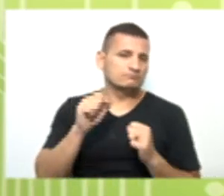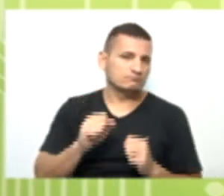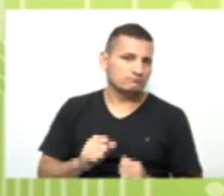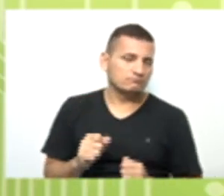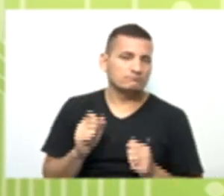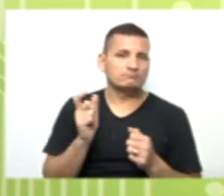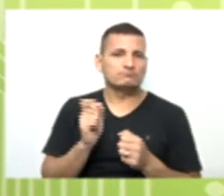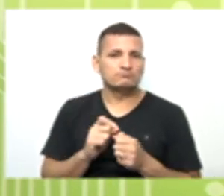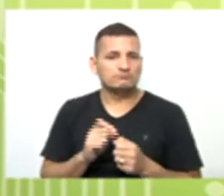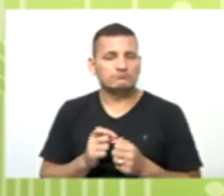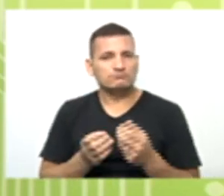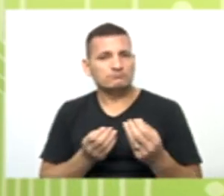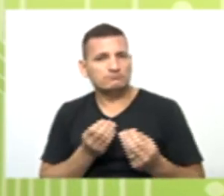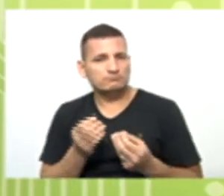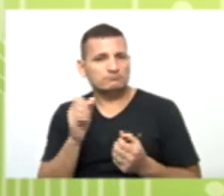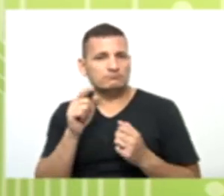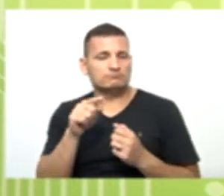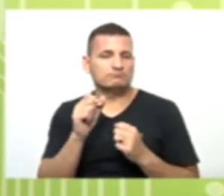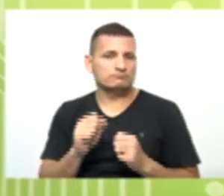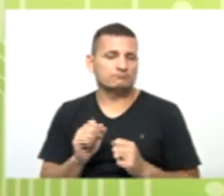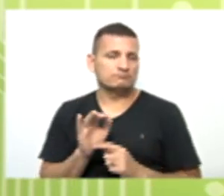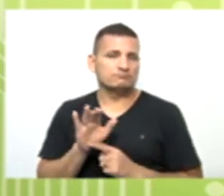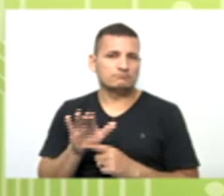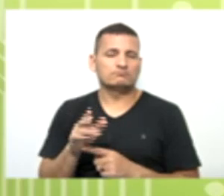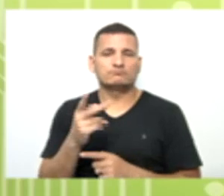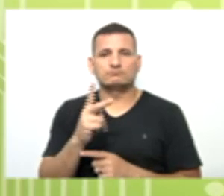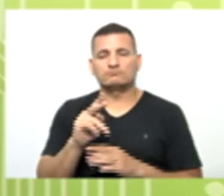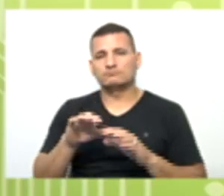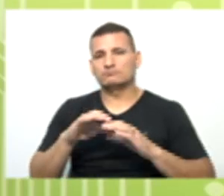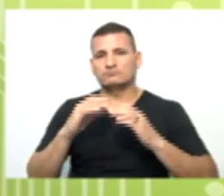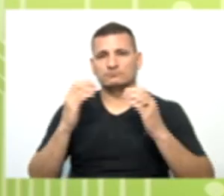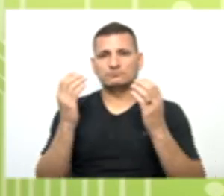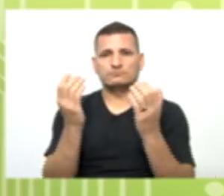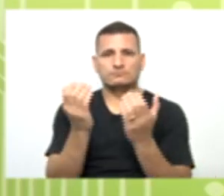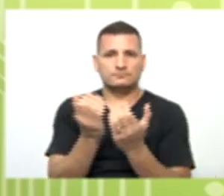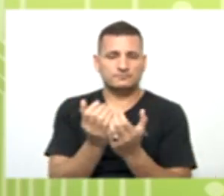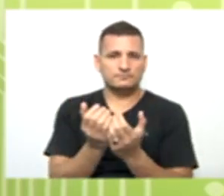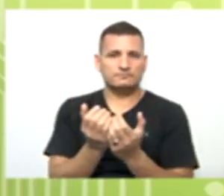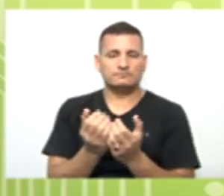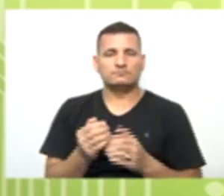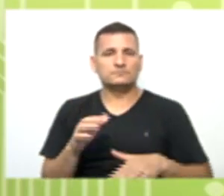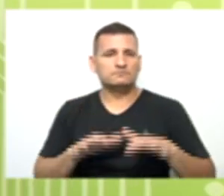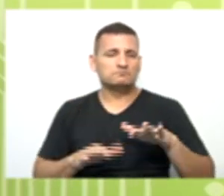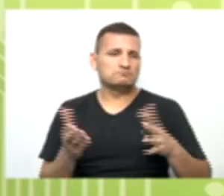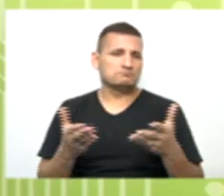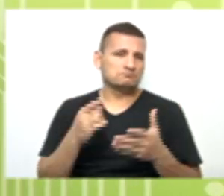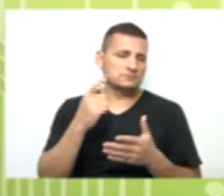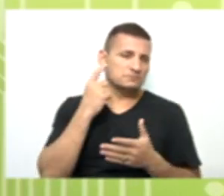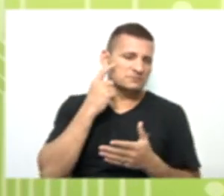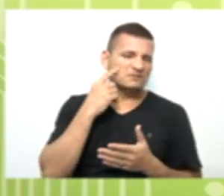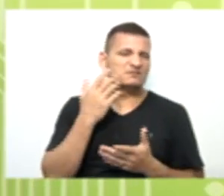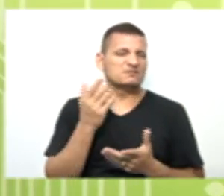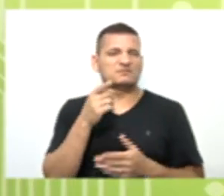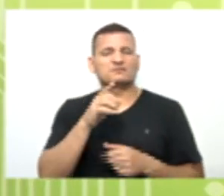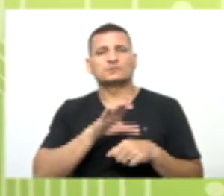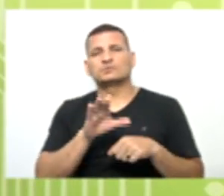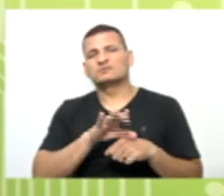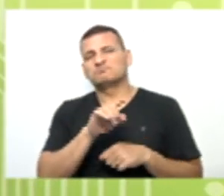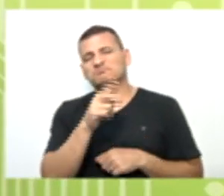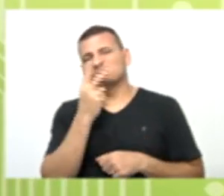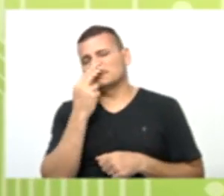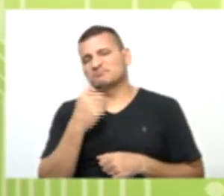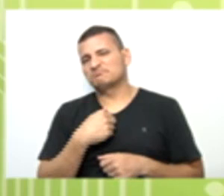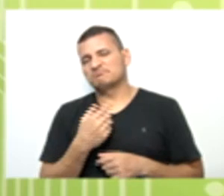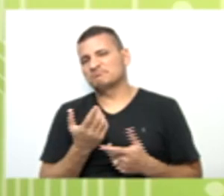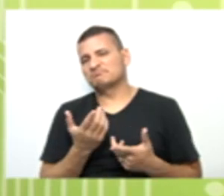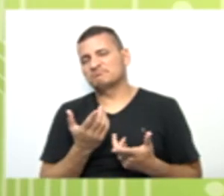fazer, como é que você pode ajudar a sua comunidade. Talvez hoje você pense assim, esse curso aí acho que não vai me servir para nada, mas